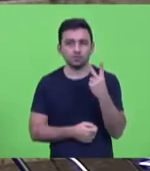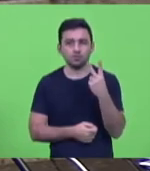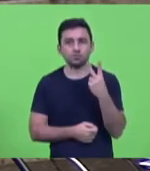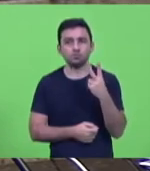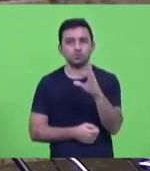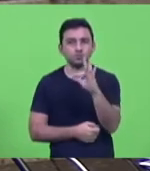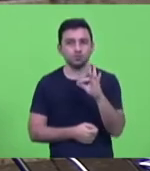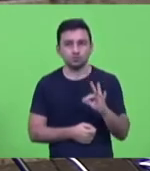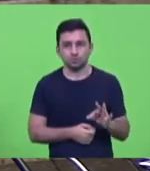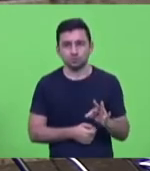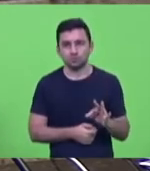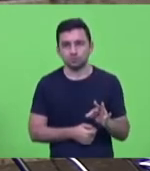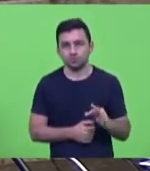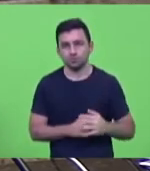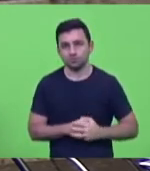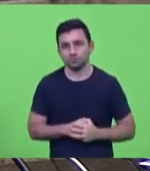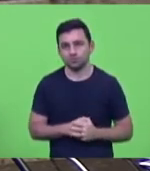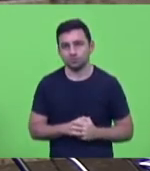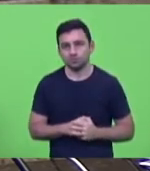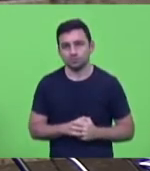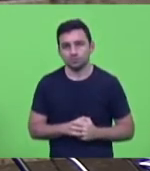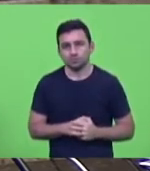0,002% do discricionário.